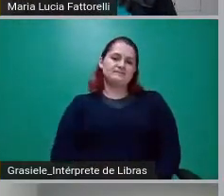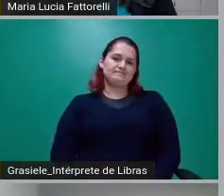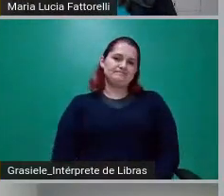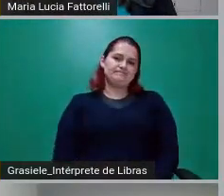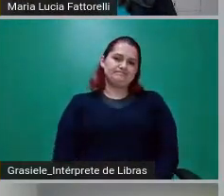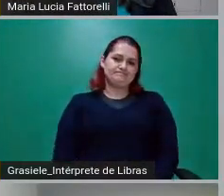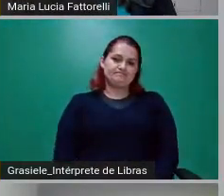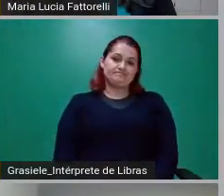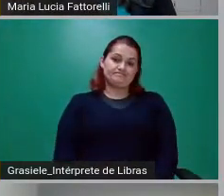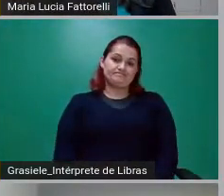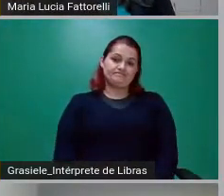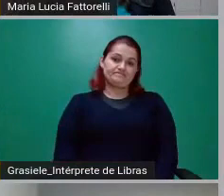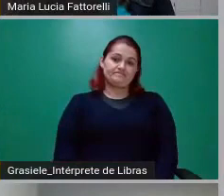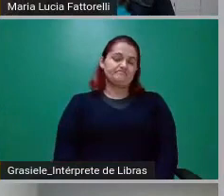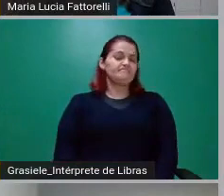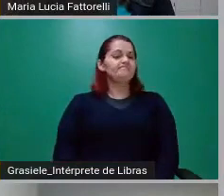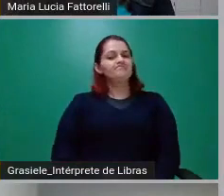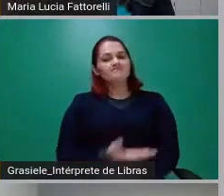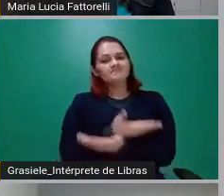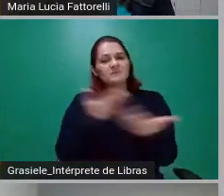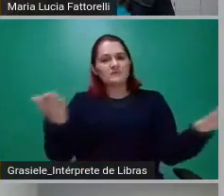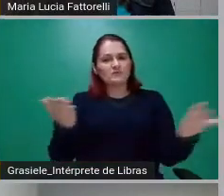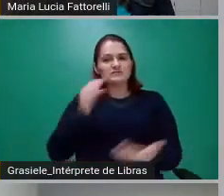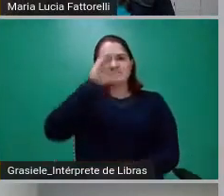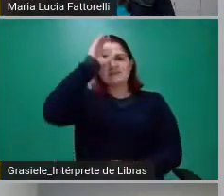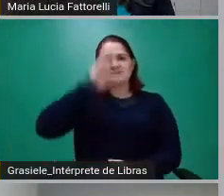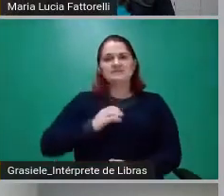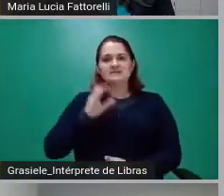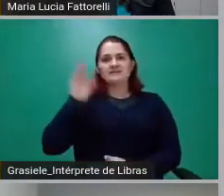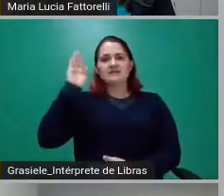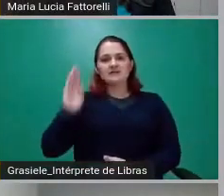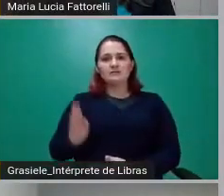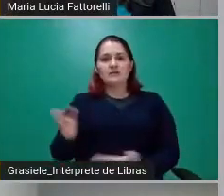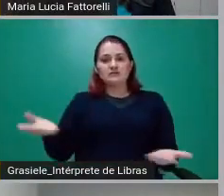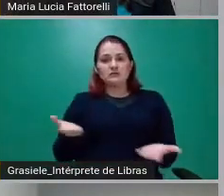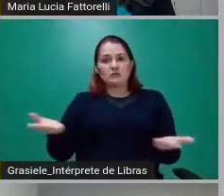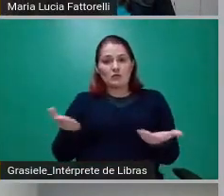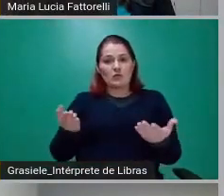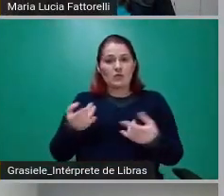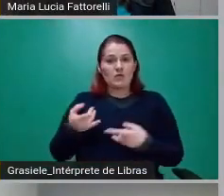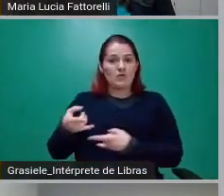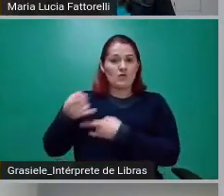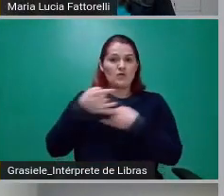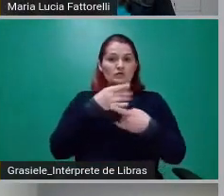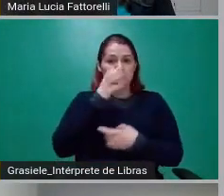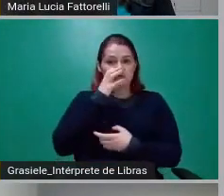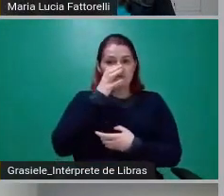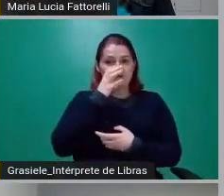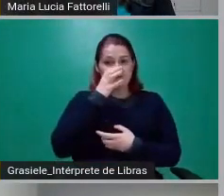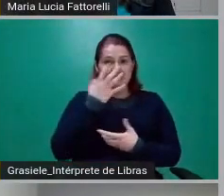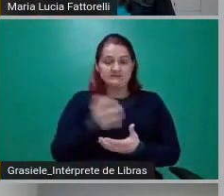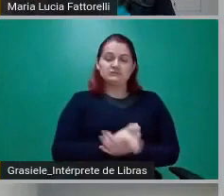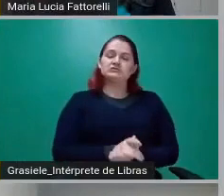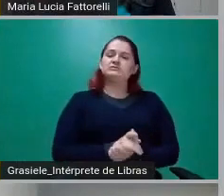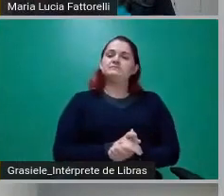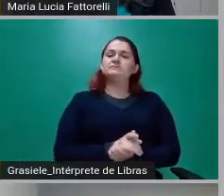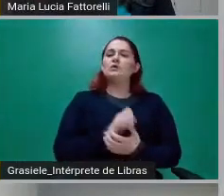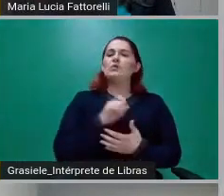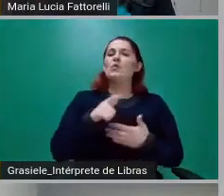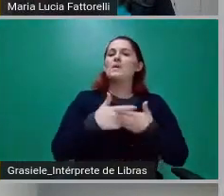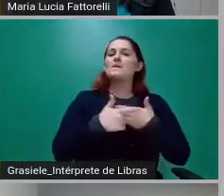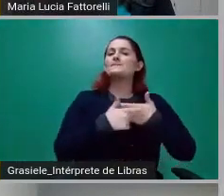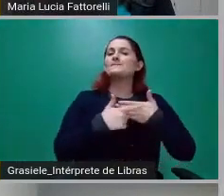os caros cidadãos brasileiros e brasileiras que ouvem a Auditoria Cidadã da Dívida, o papel da política